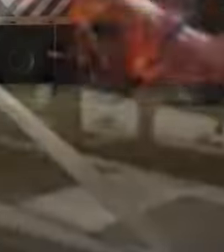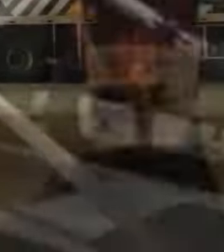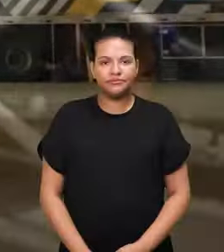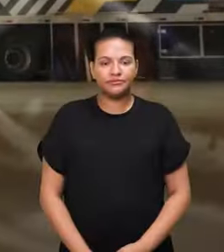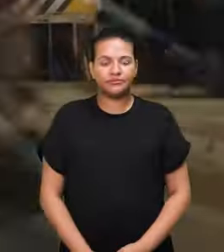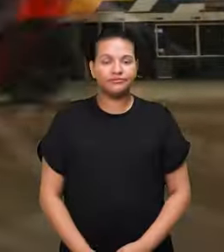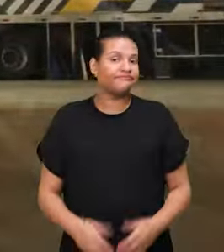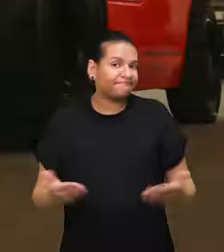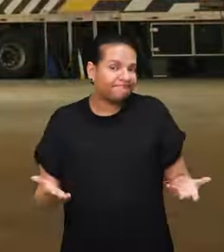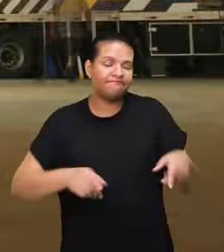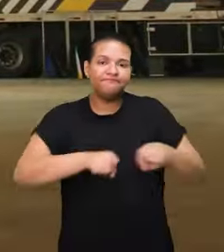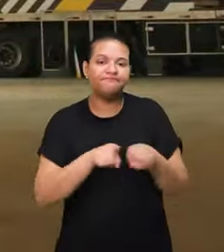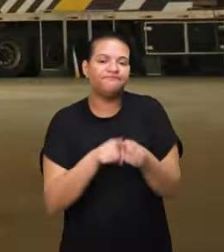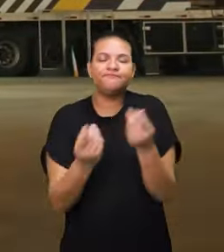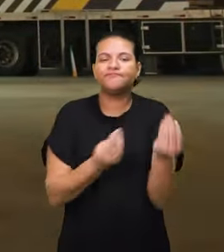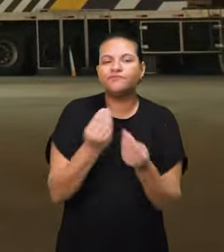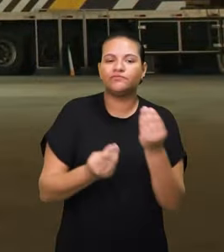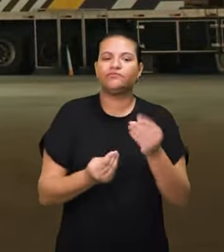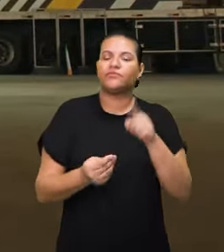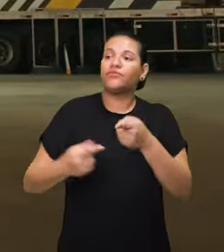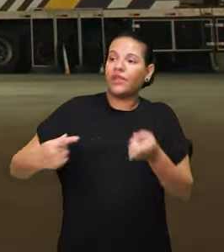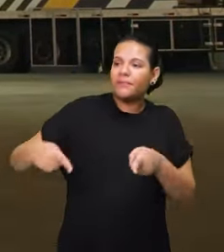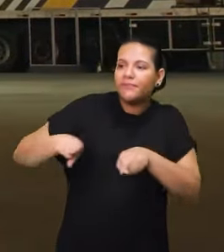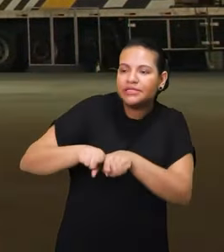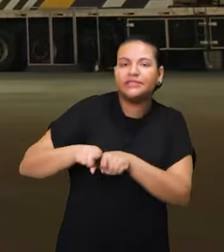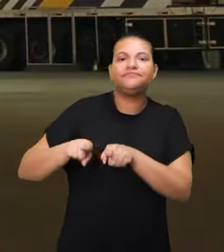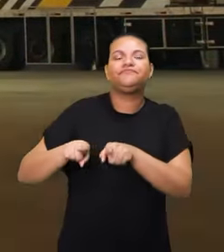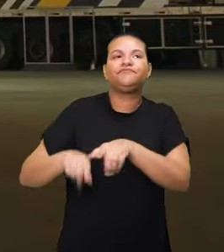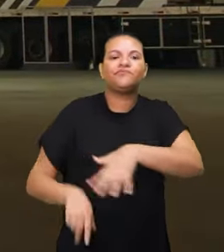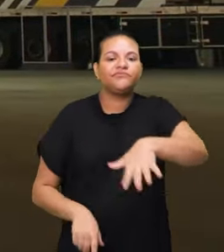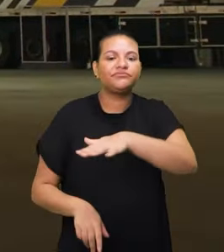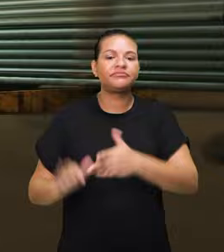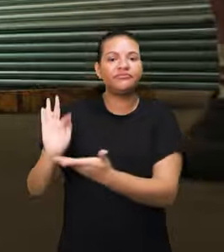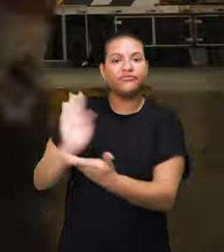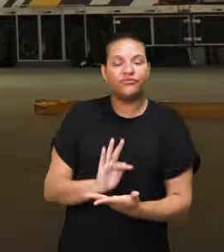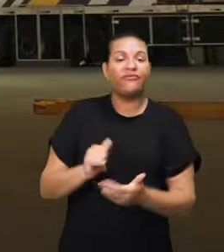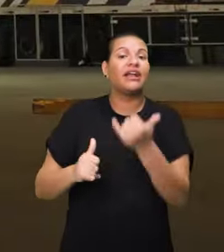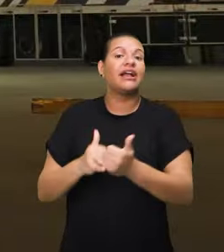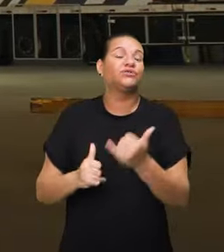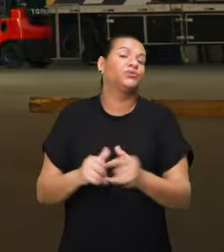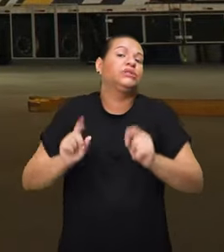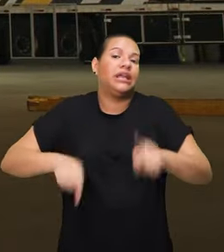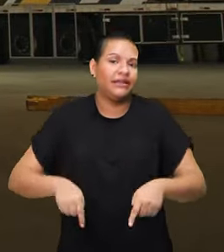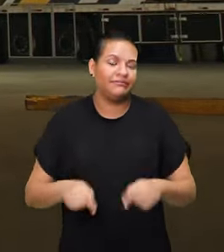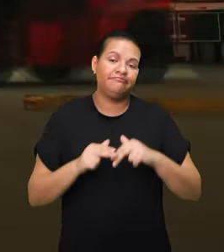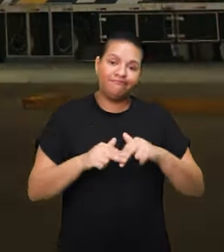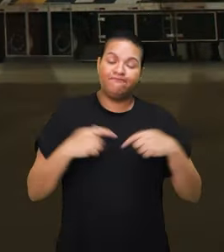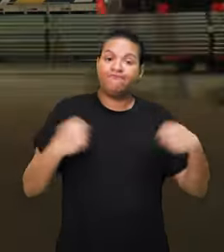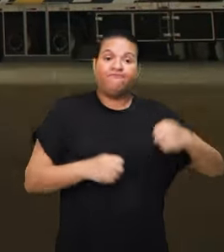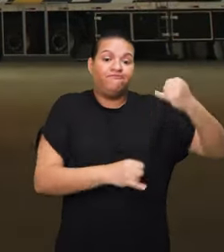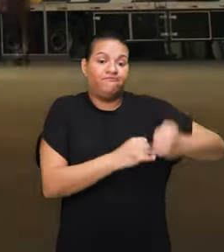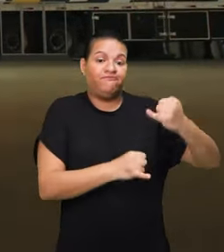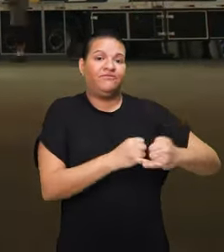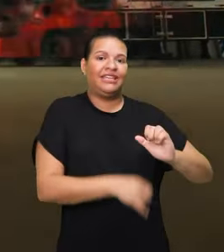chassi primeira coisa né como que a gente vai quem vai ser o nosso parceiro do ponto de vista de fornecimento de Aço